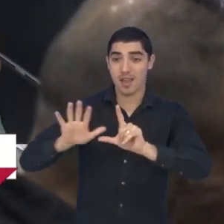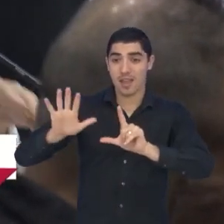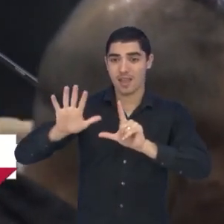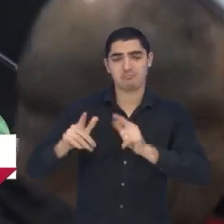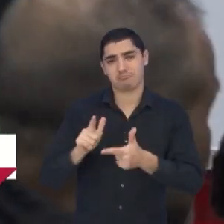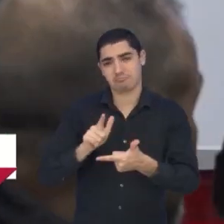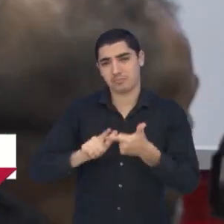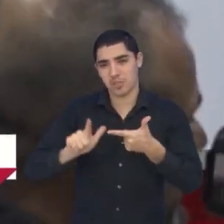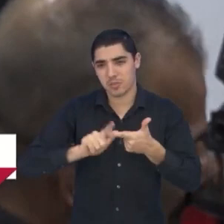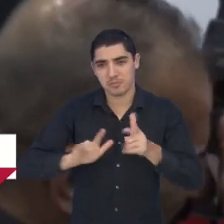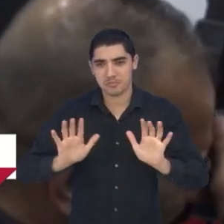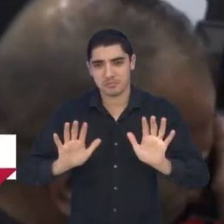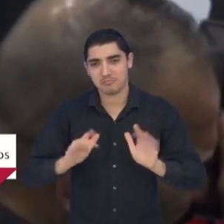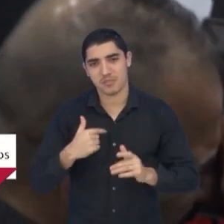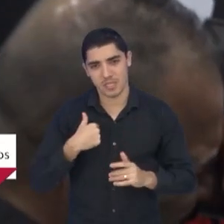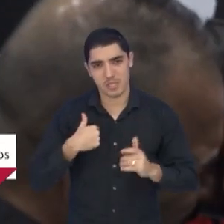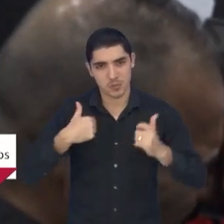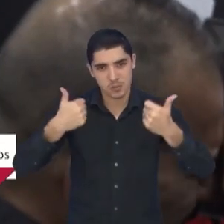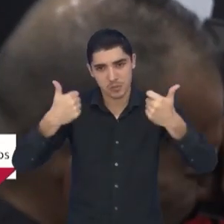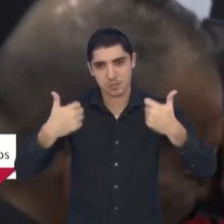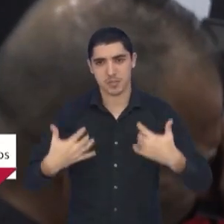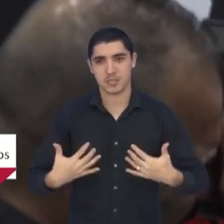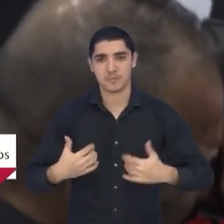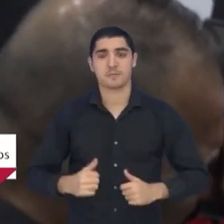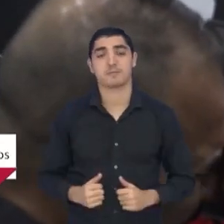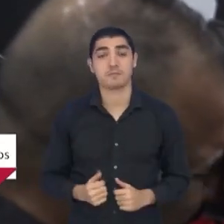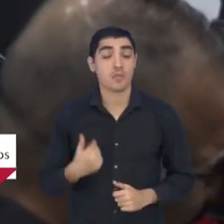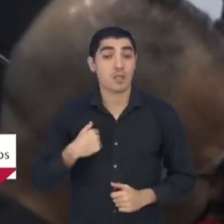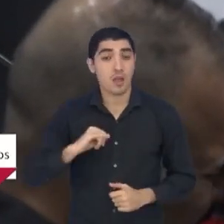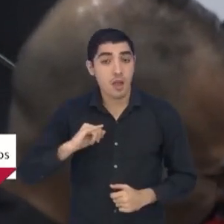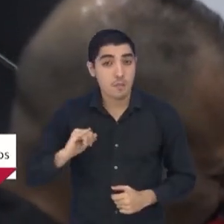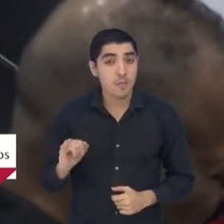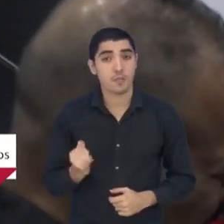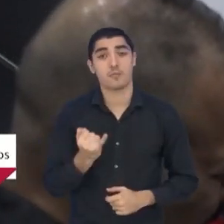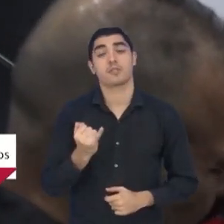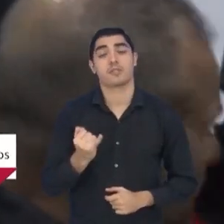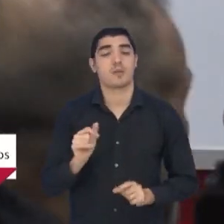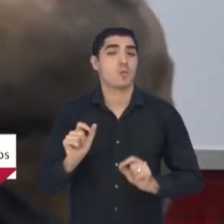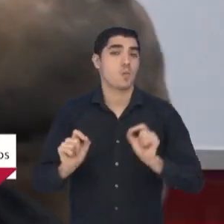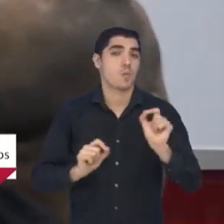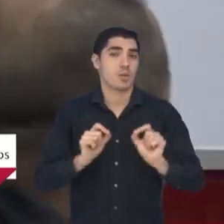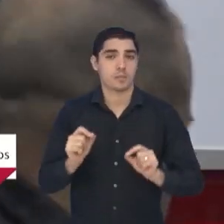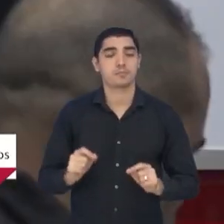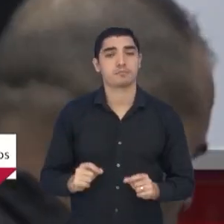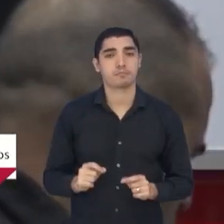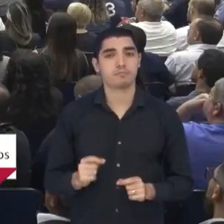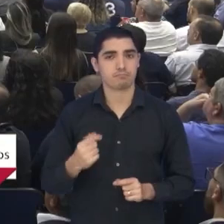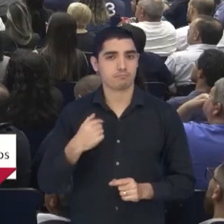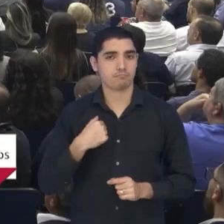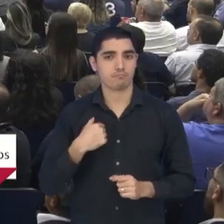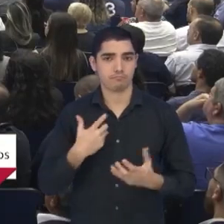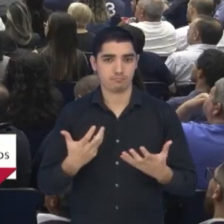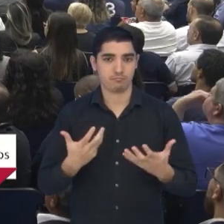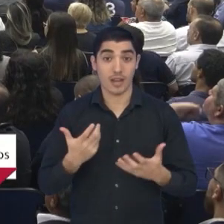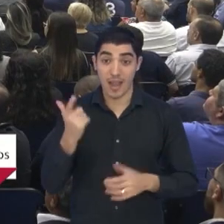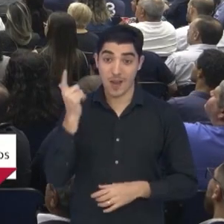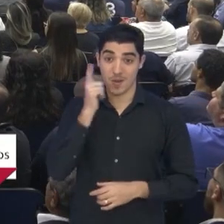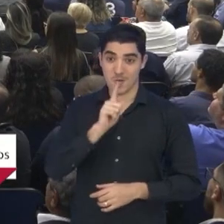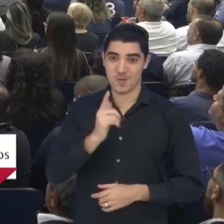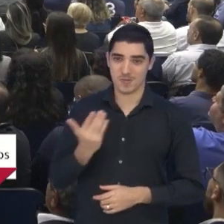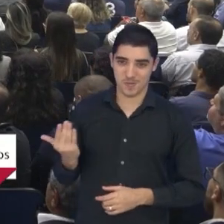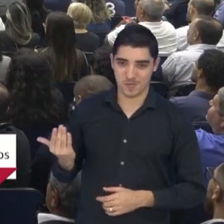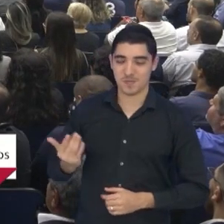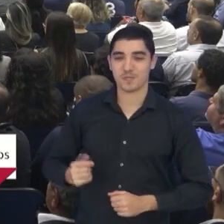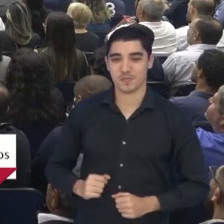faço menção a Ele gostaria de aproveitar essa oportunidade para mencionar ah deu agora né